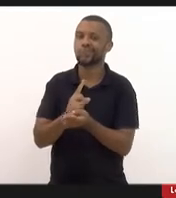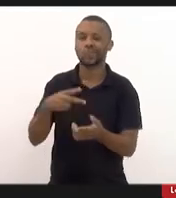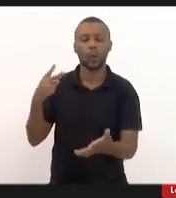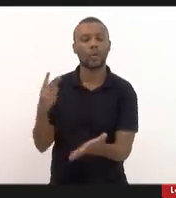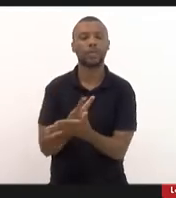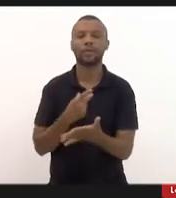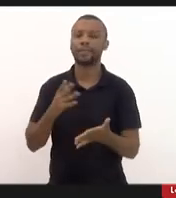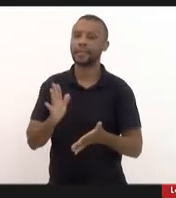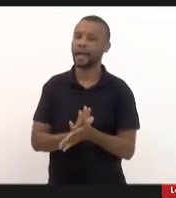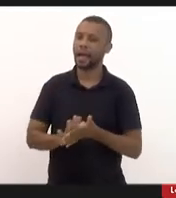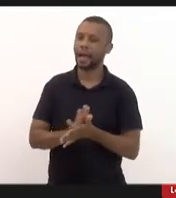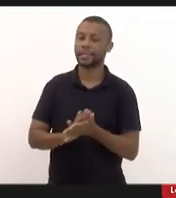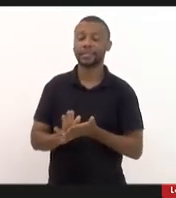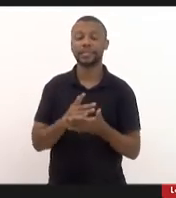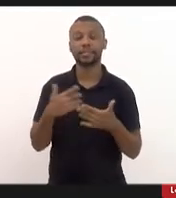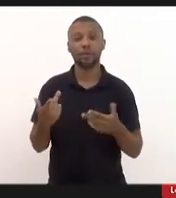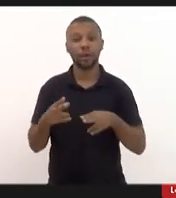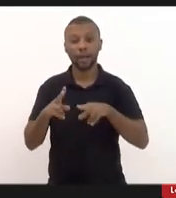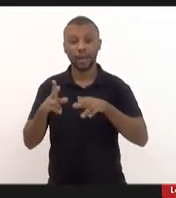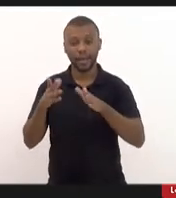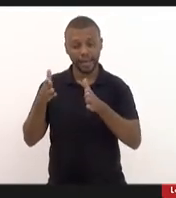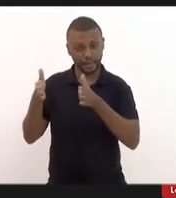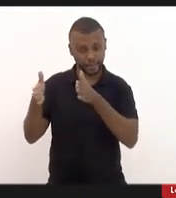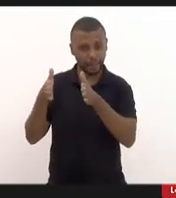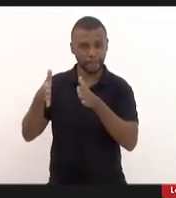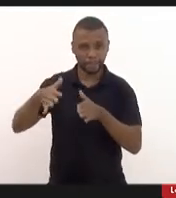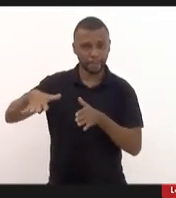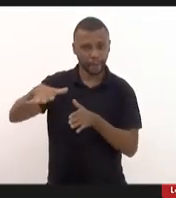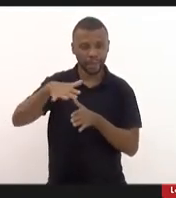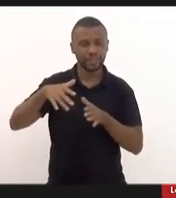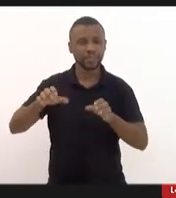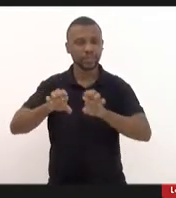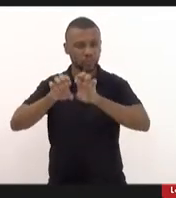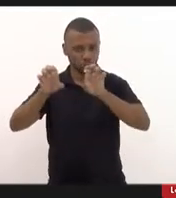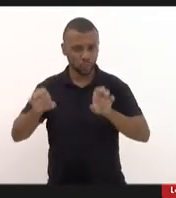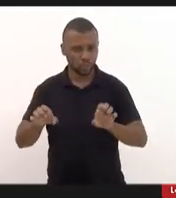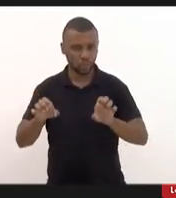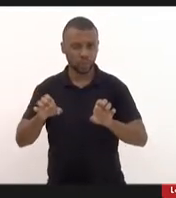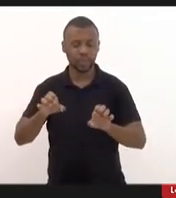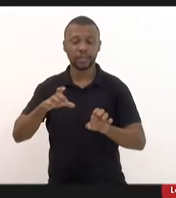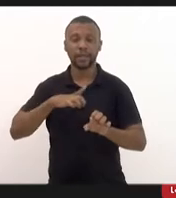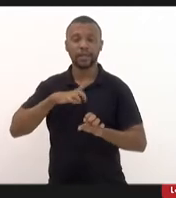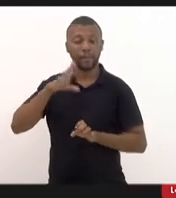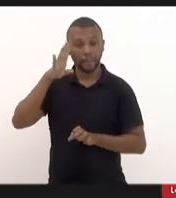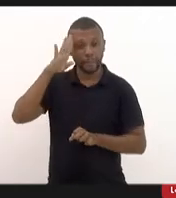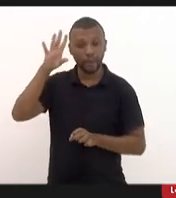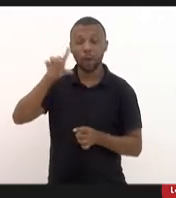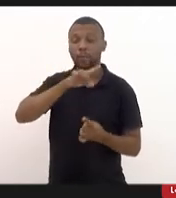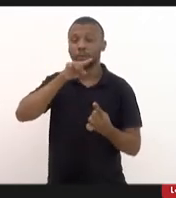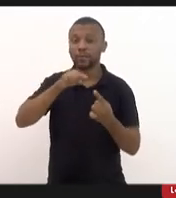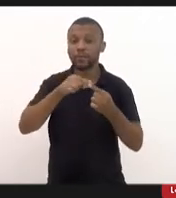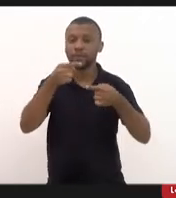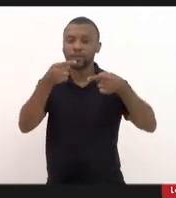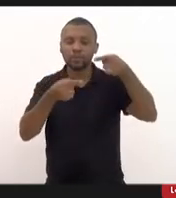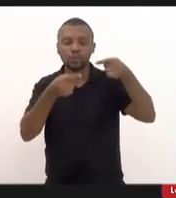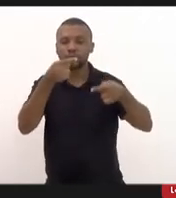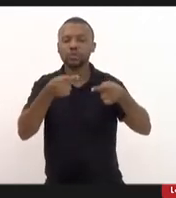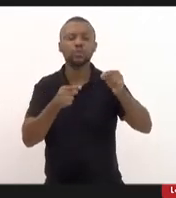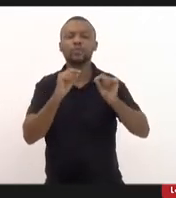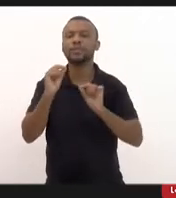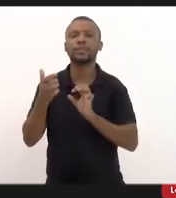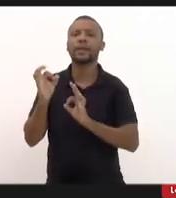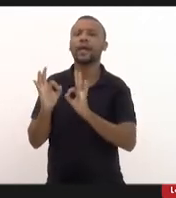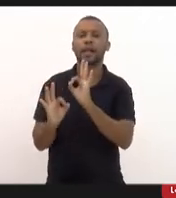arco, foi que levou a gente estar hoje discutindo o que fazer com o arco metropolitano.